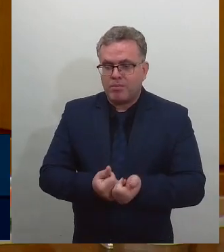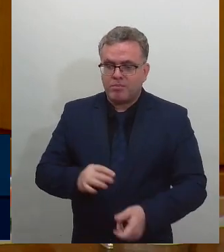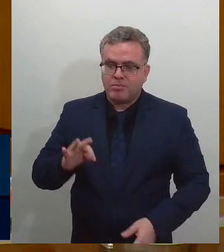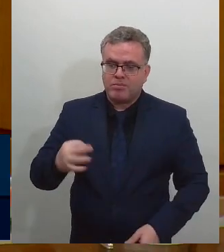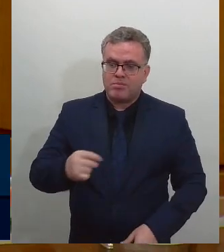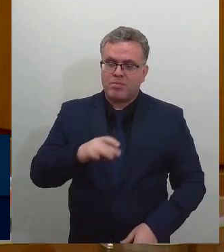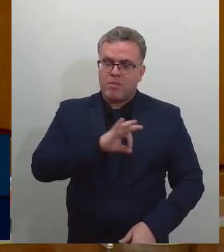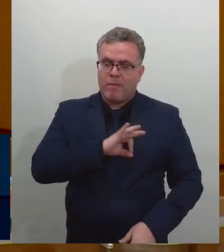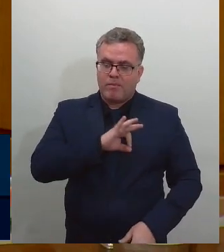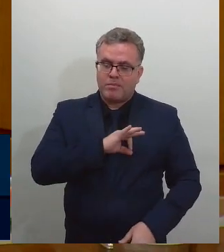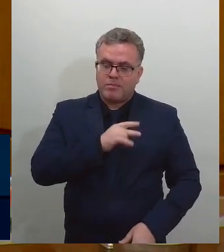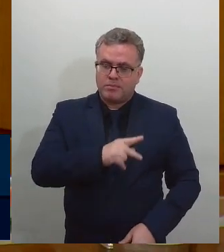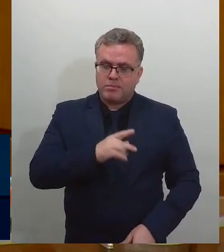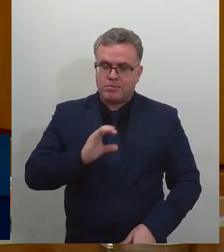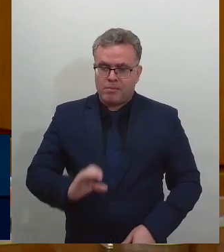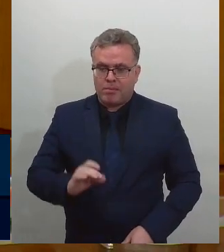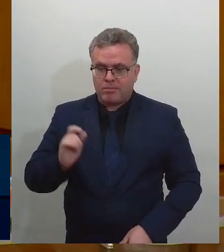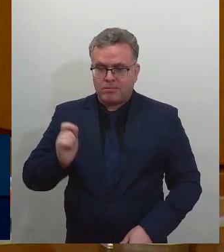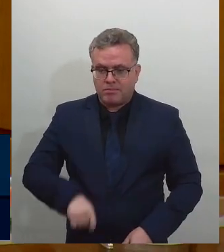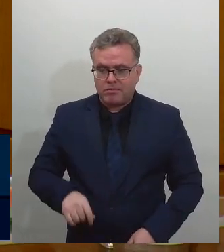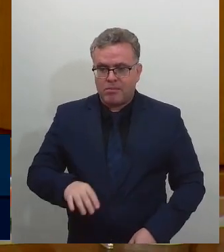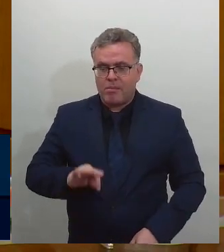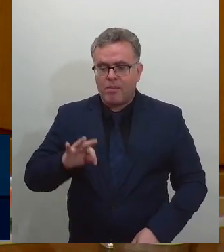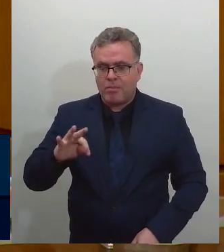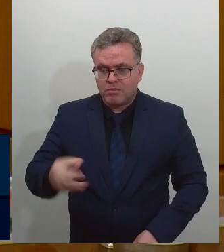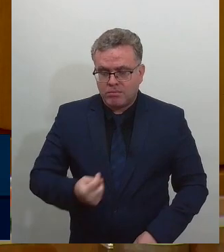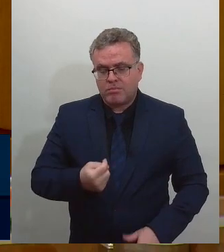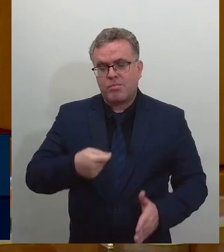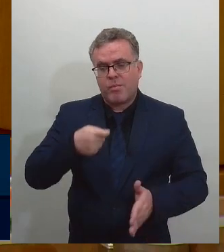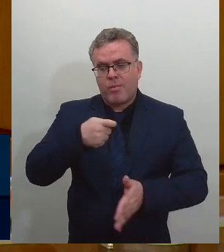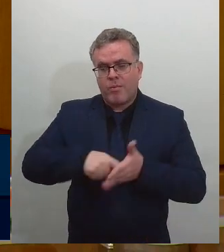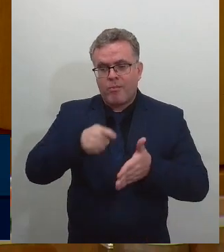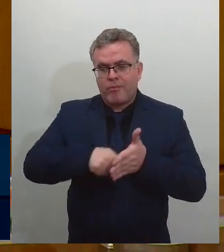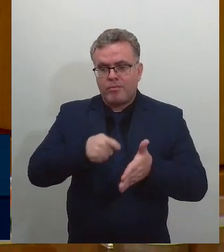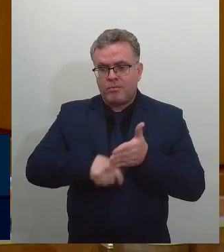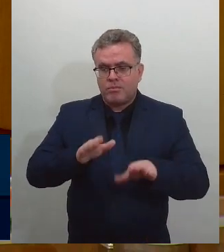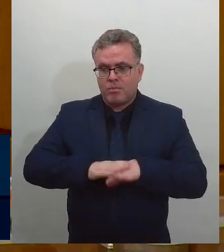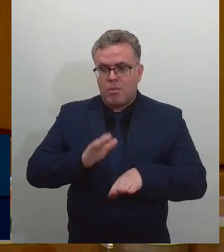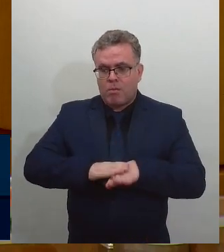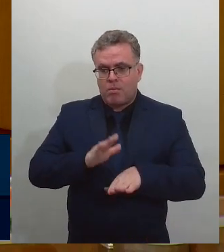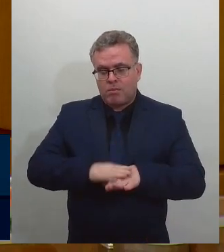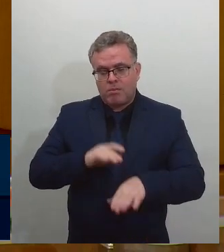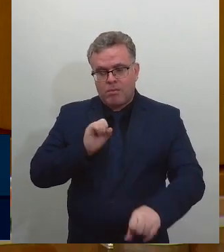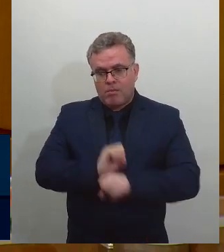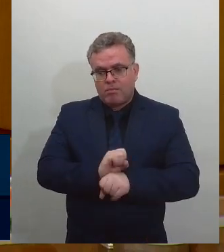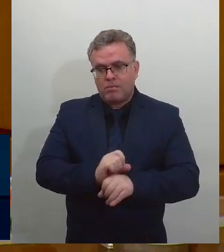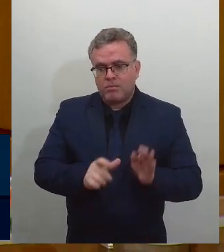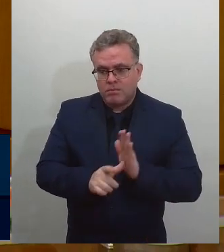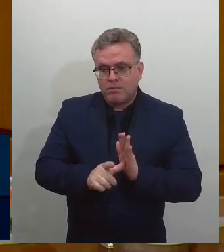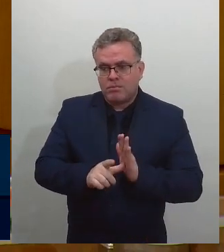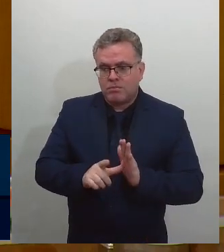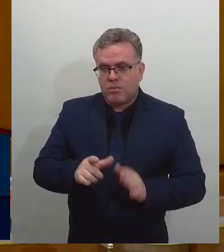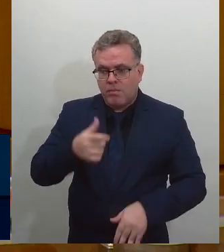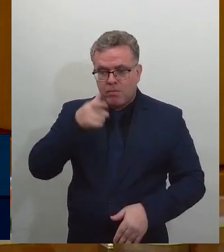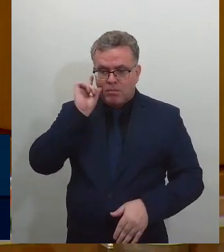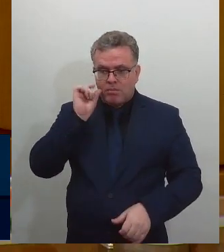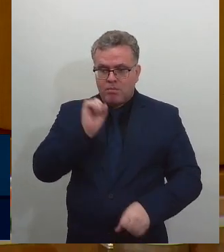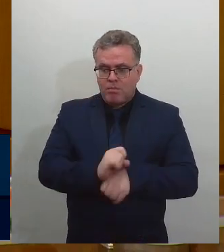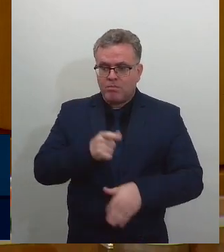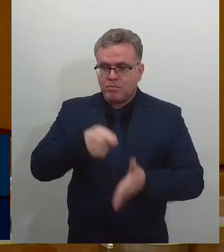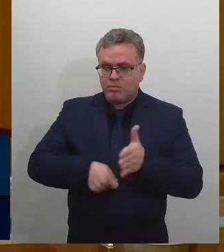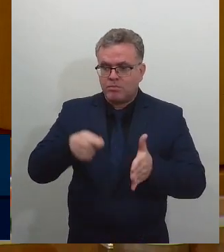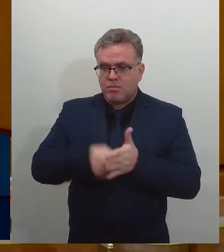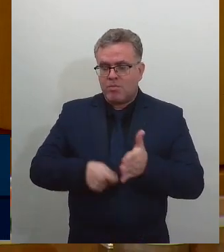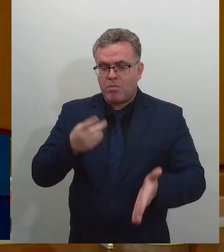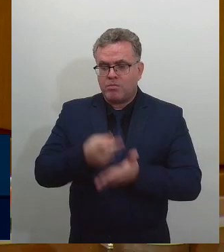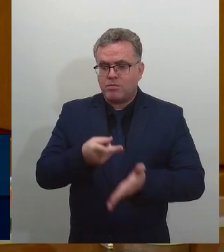aos escrivães que estão paralisados ontem, né, cobrando essas reivindicações, que foi um